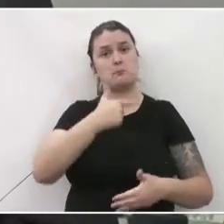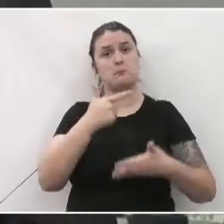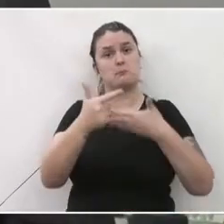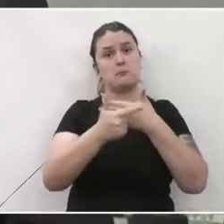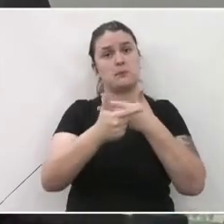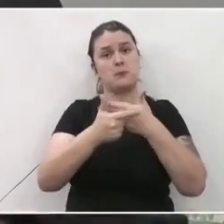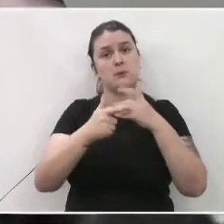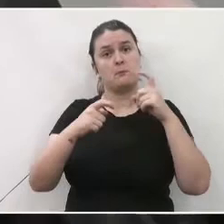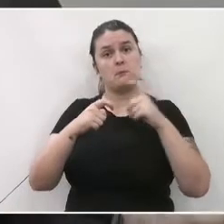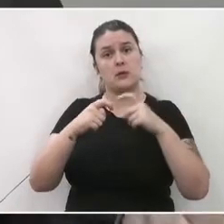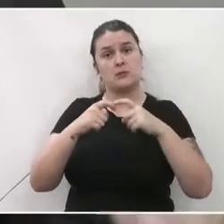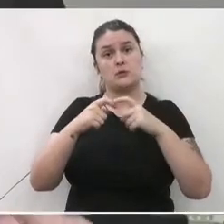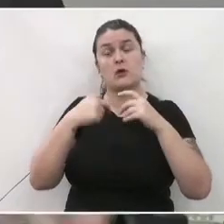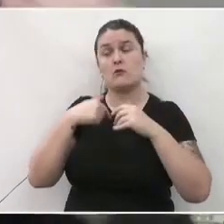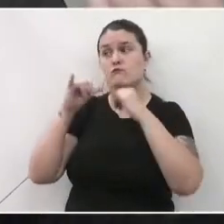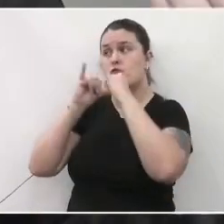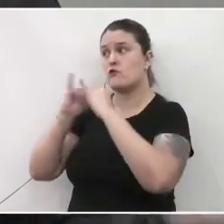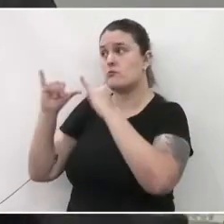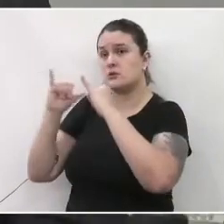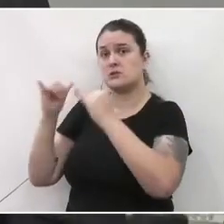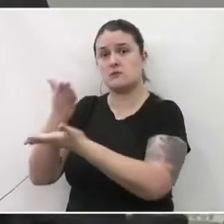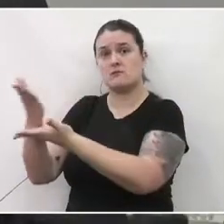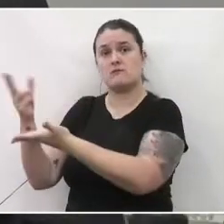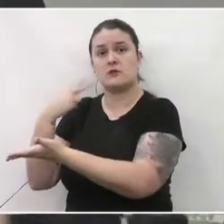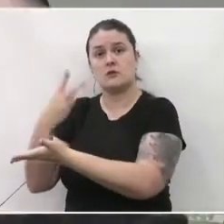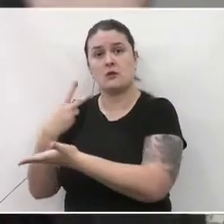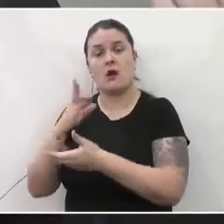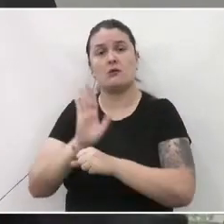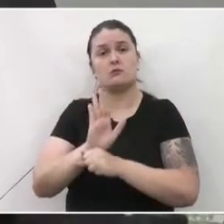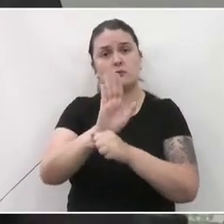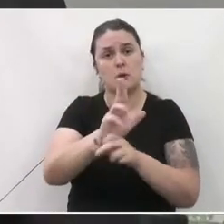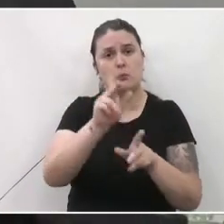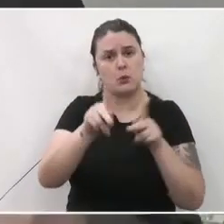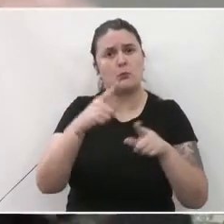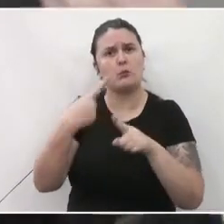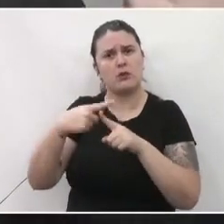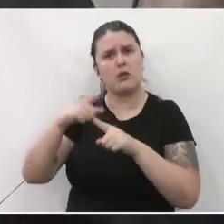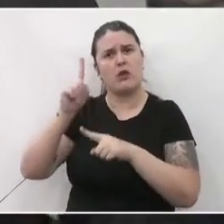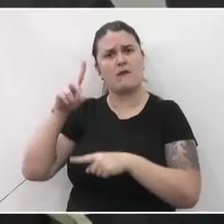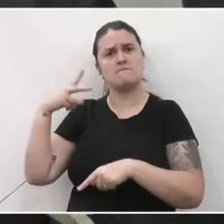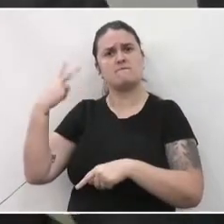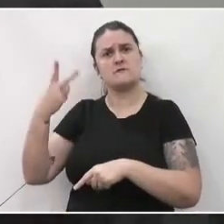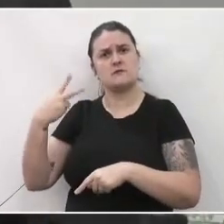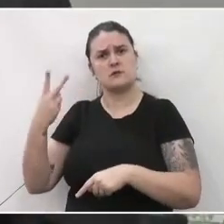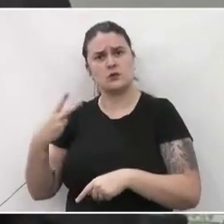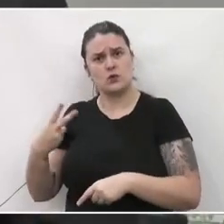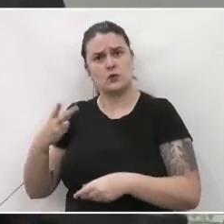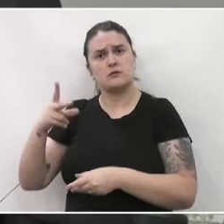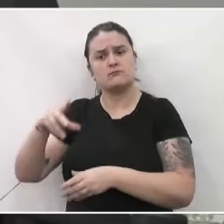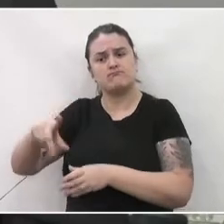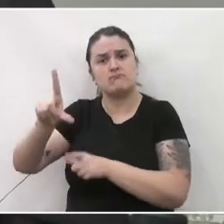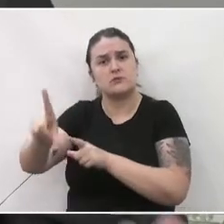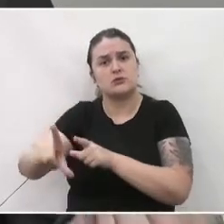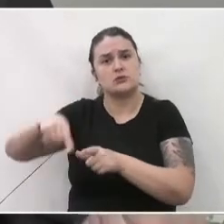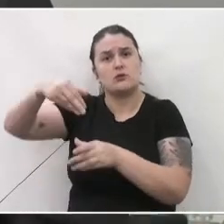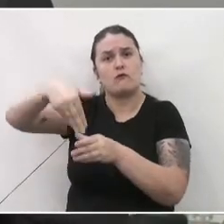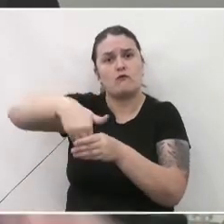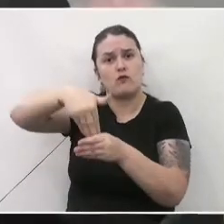todos os vereadores possam ajudar a nossa população, porque são os vereadores que foram eleitos pelo